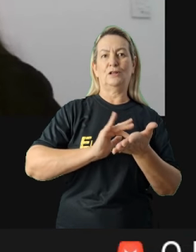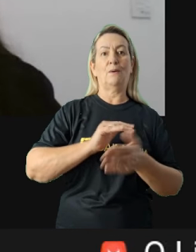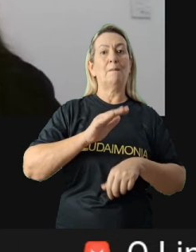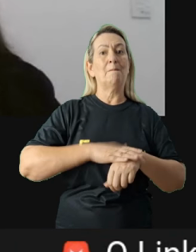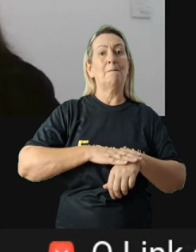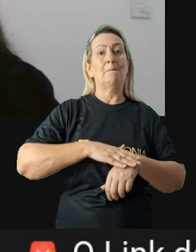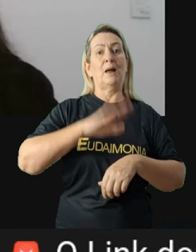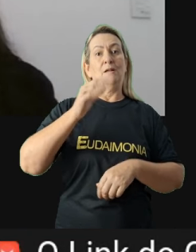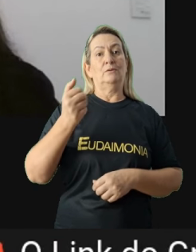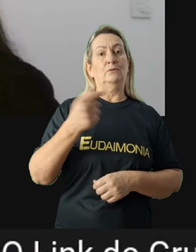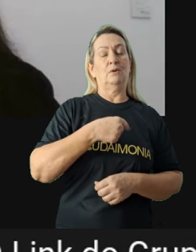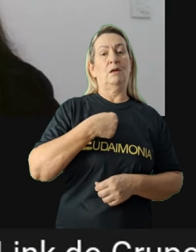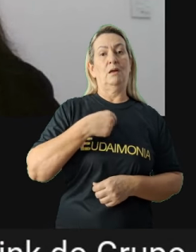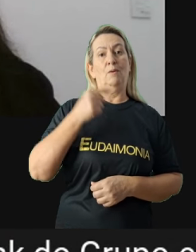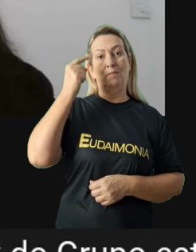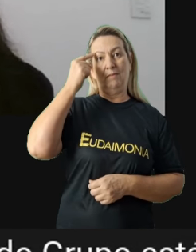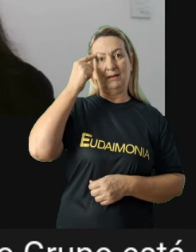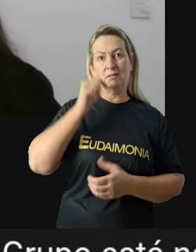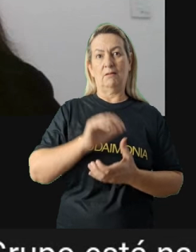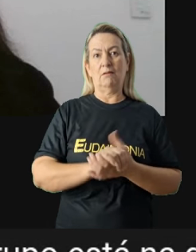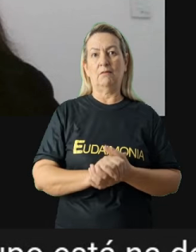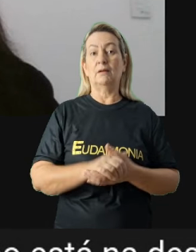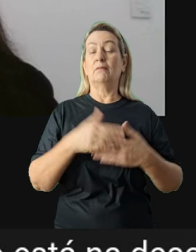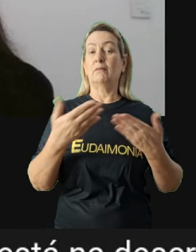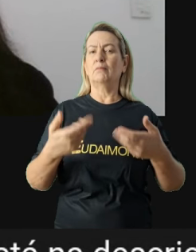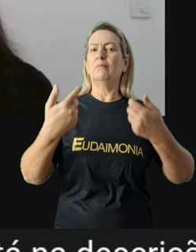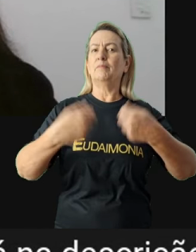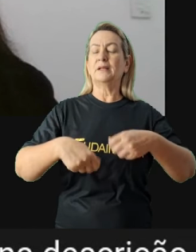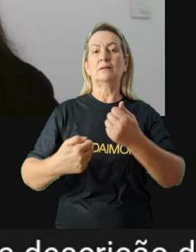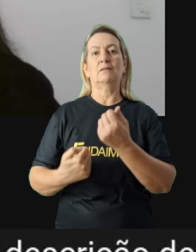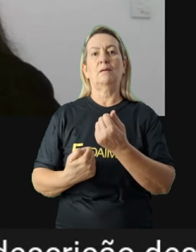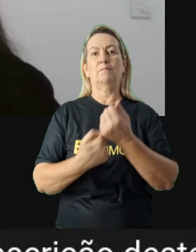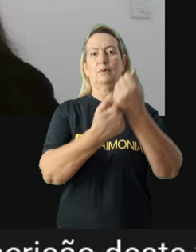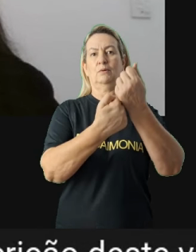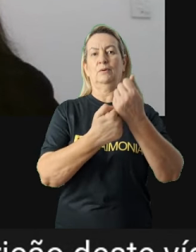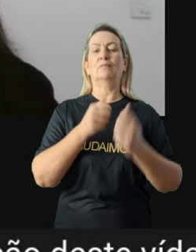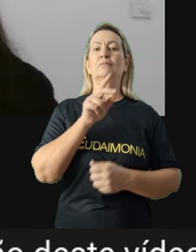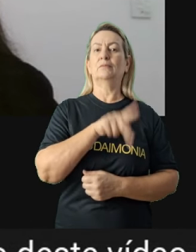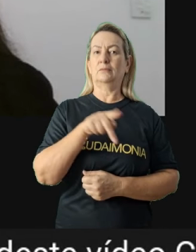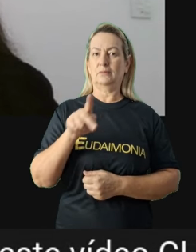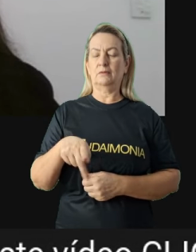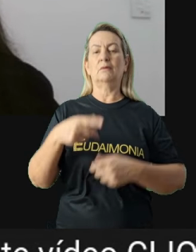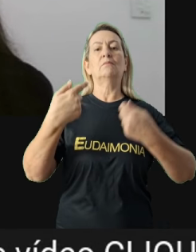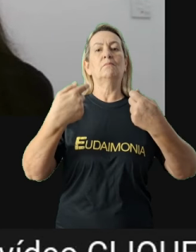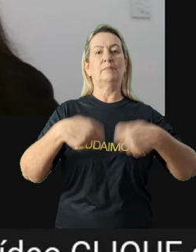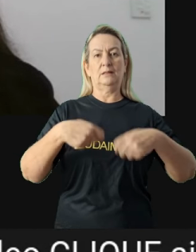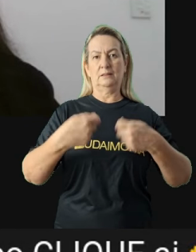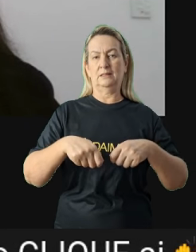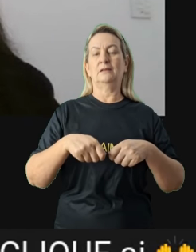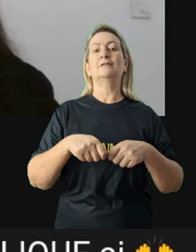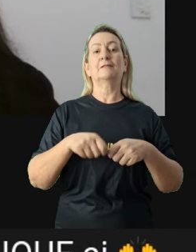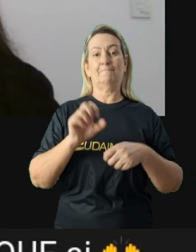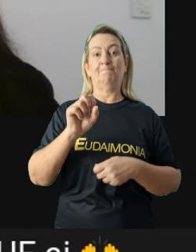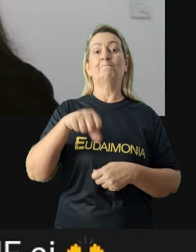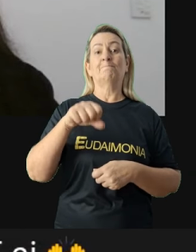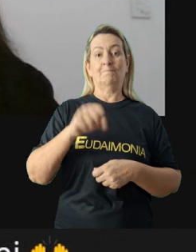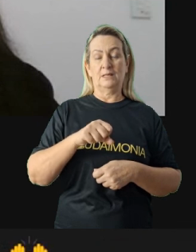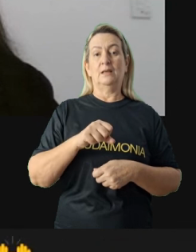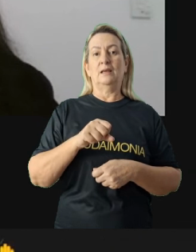formação digital. Então, ela é muito maior do que eu imaginava. Então, isso precisa ser apoiado, precisa